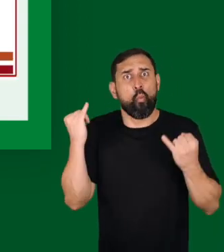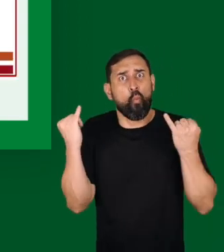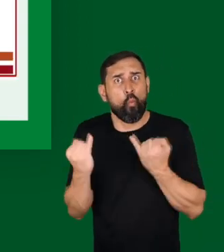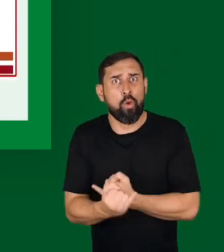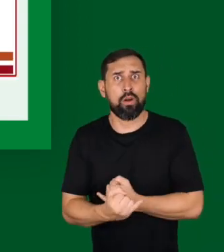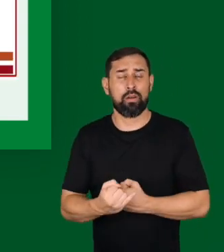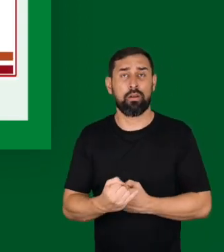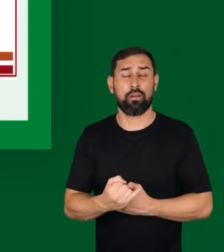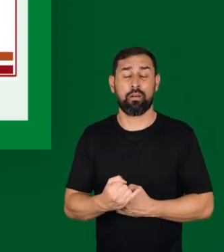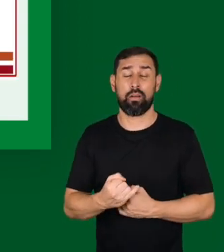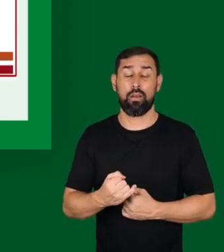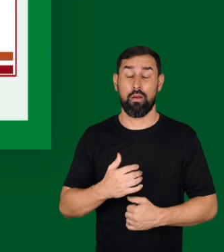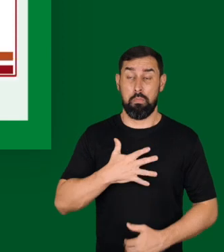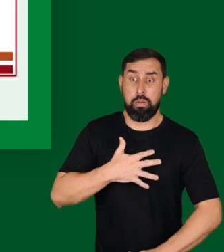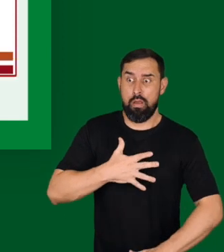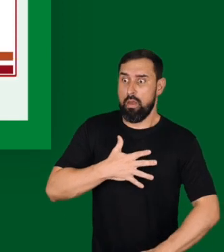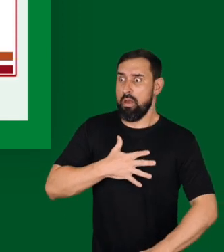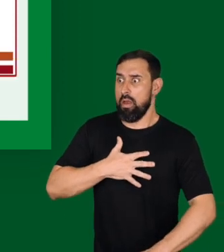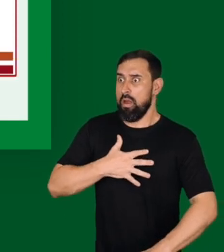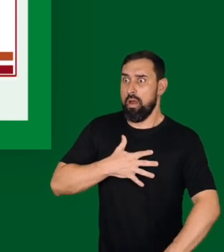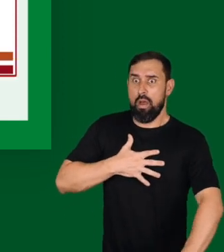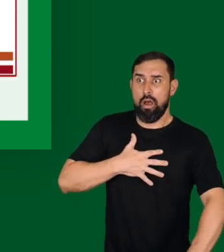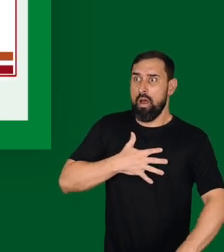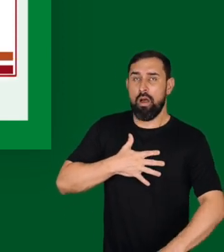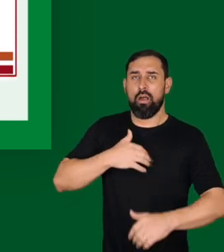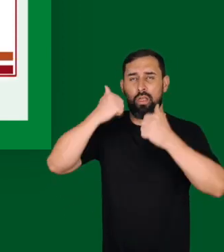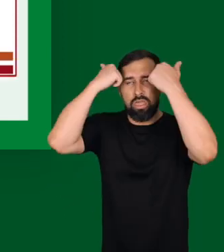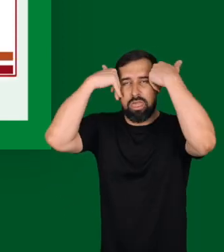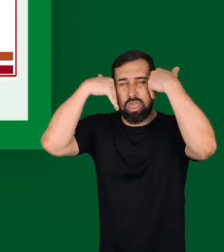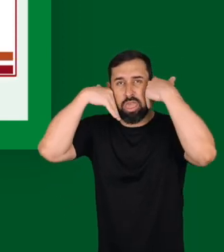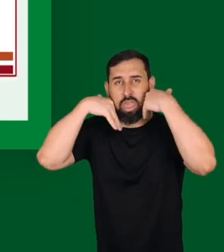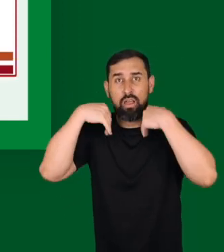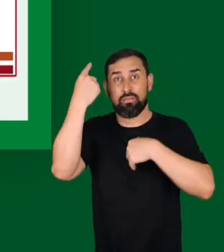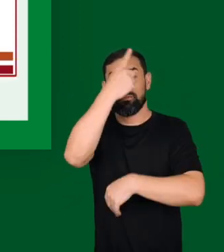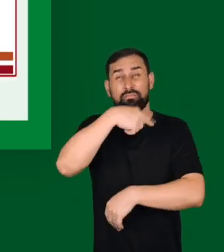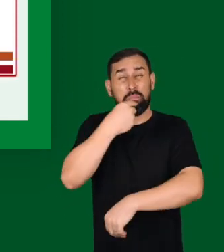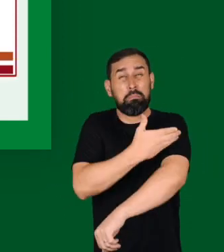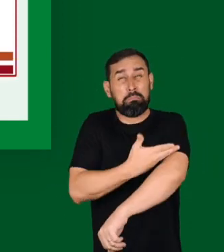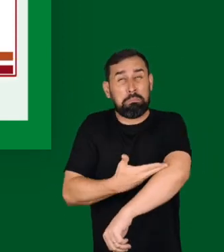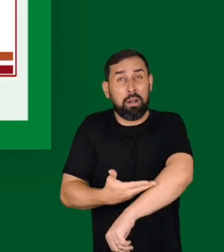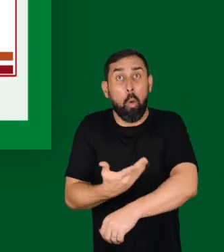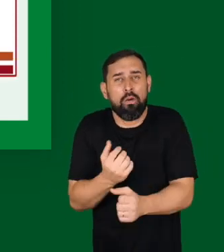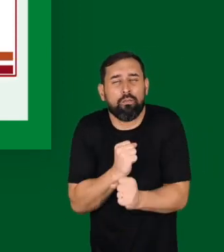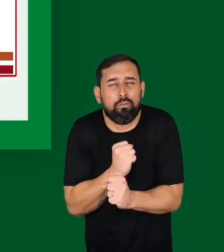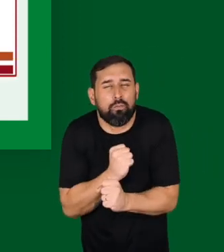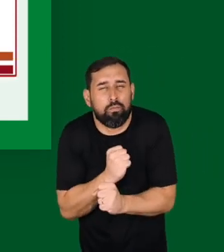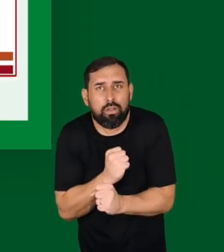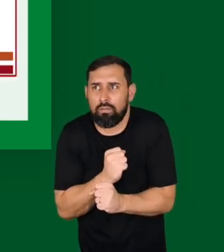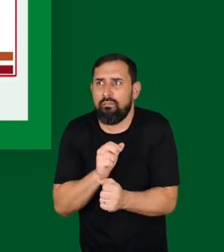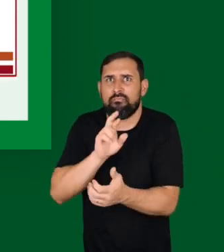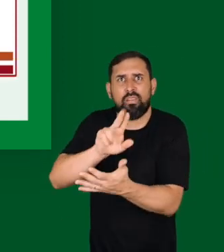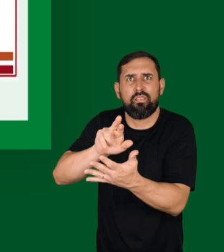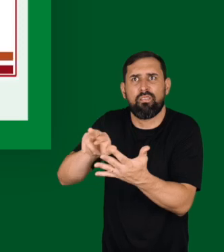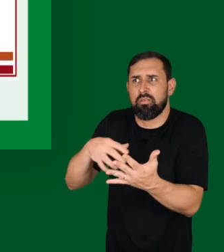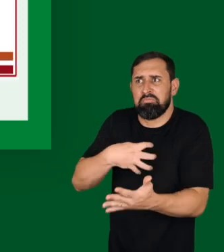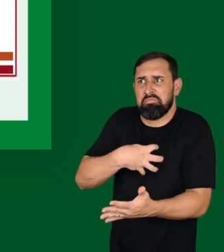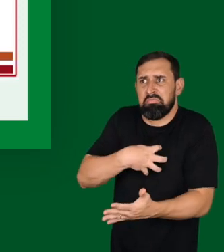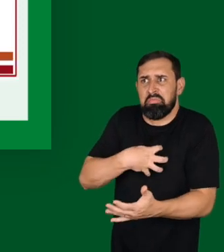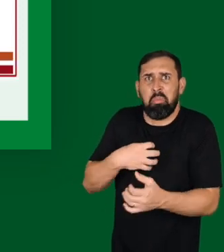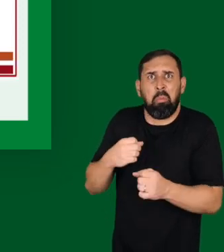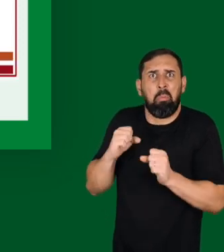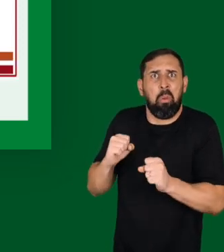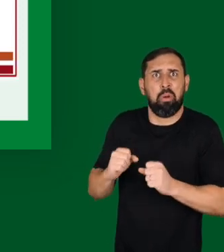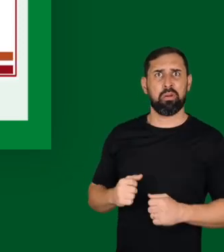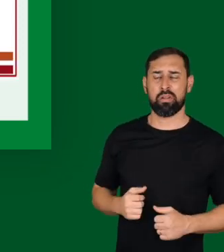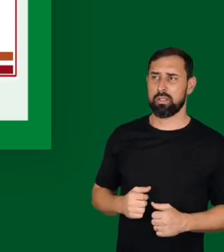anoréxica, taquipneica, sudorese, sudoreica, pálida e hipotérmica, ou seja, ela tem uma